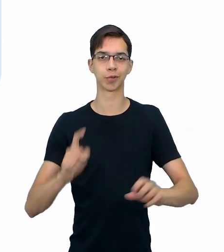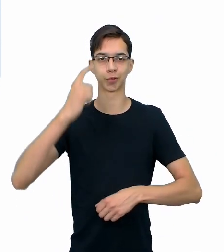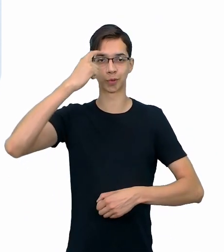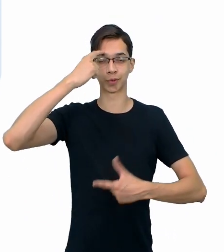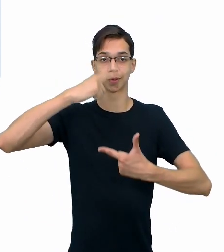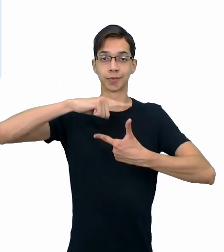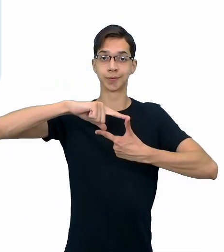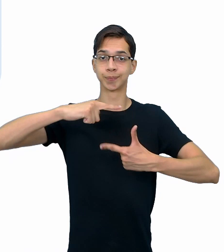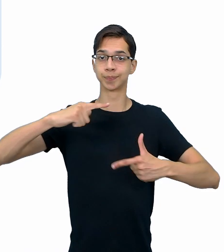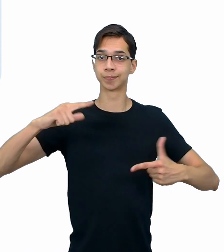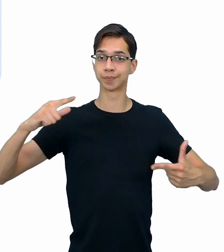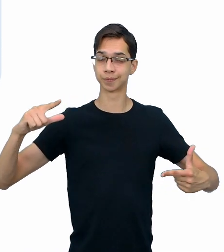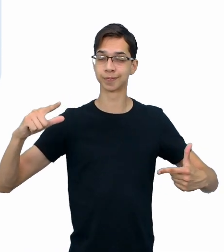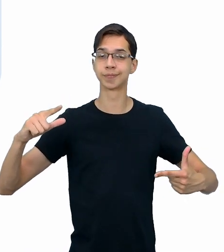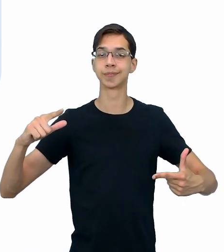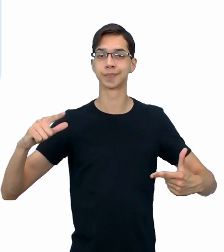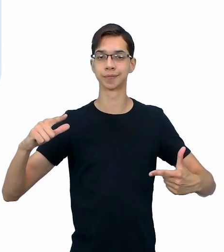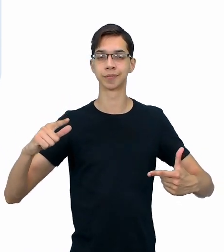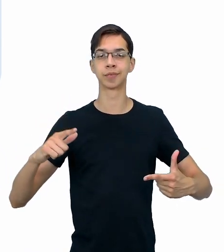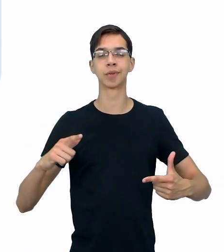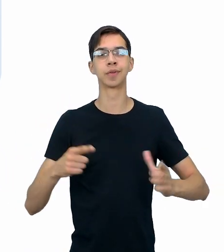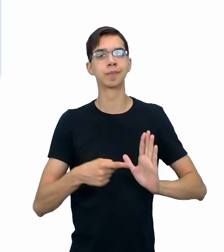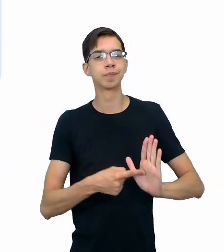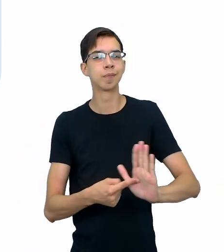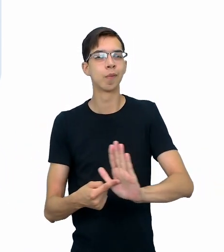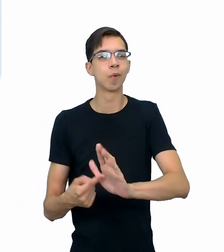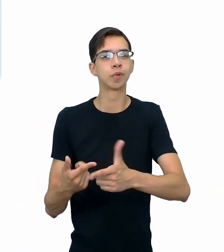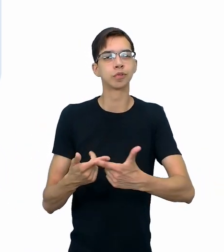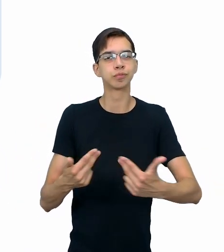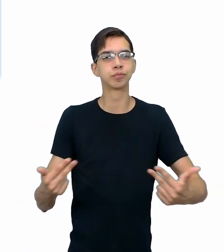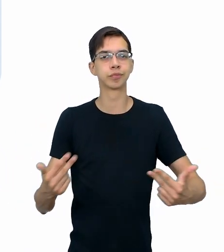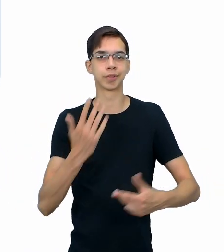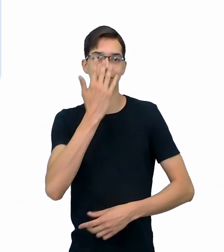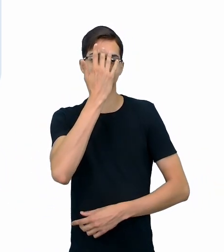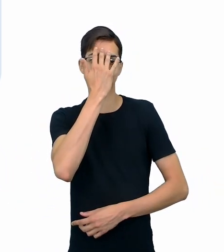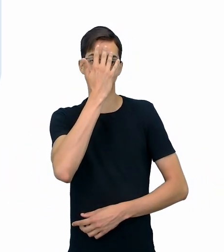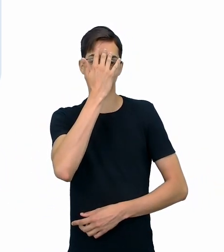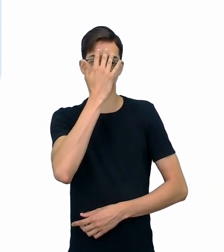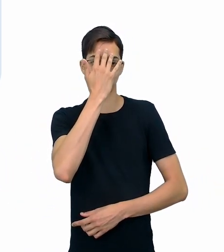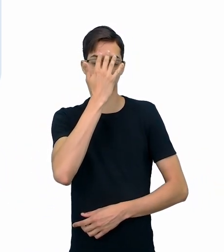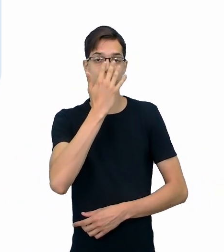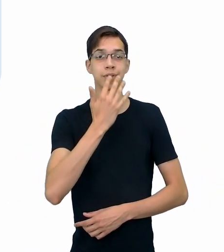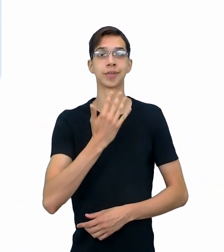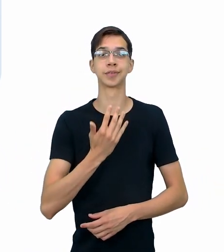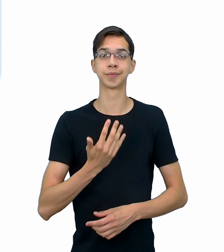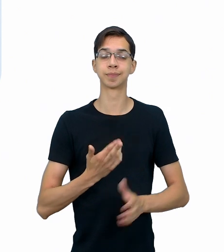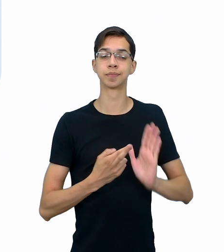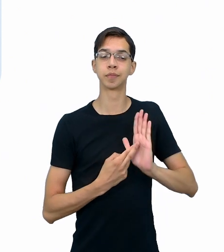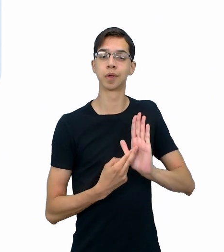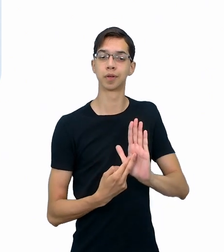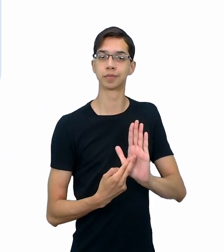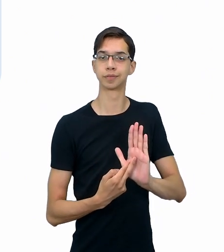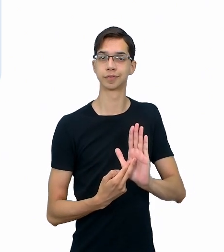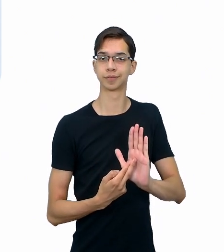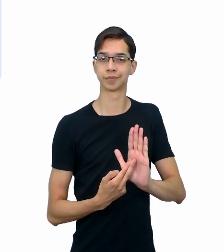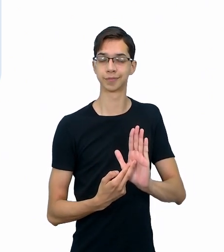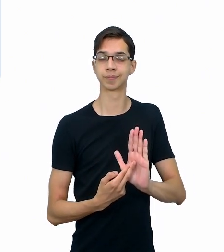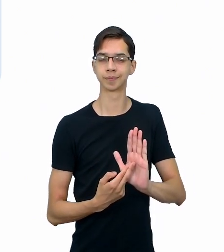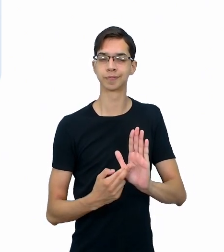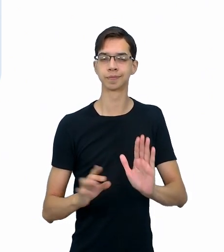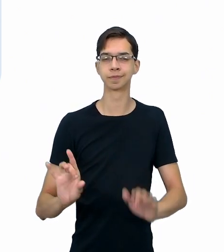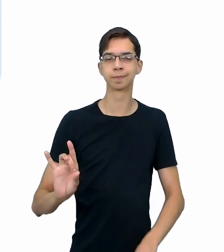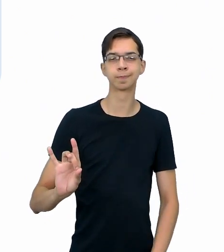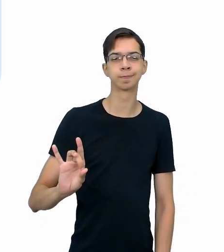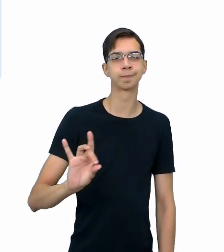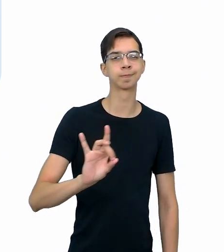algumas referências, né? Alguns referenciais teóricos que vão fazer a gente aprofundar aí os